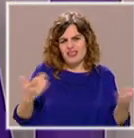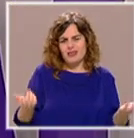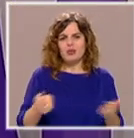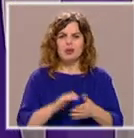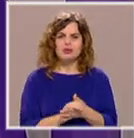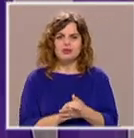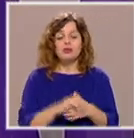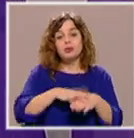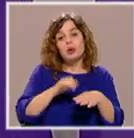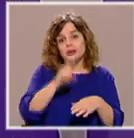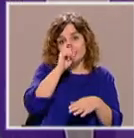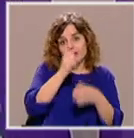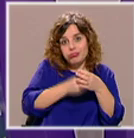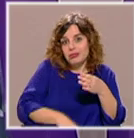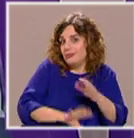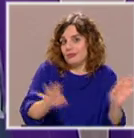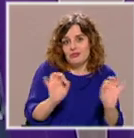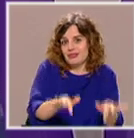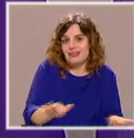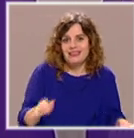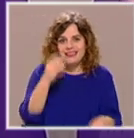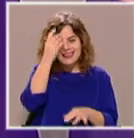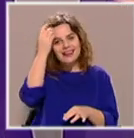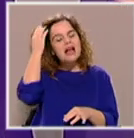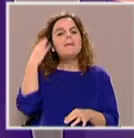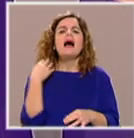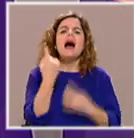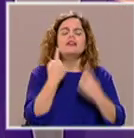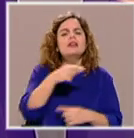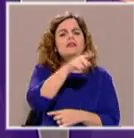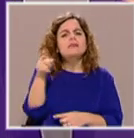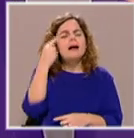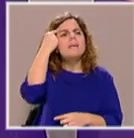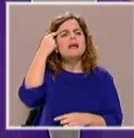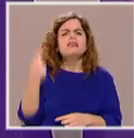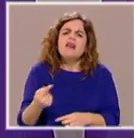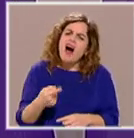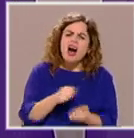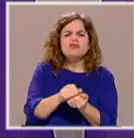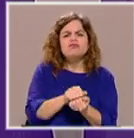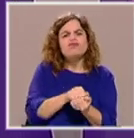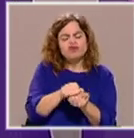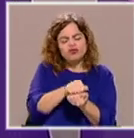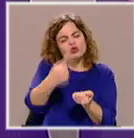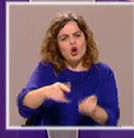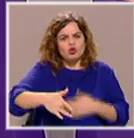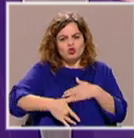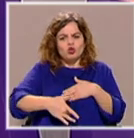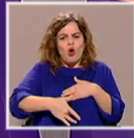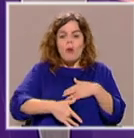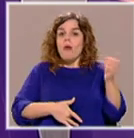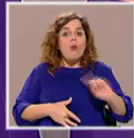fezes. E como eu estava a dizer, a digestão não ocorre apenas... A ideia que muitas vezes vocês têm é que a digestão só ocorre no estômago. E não é bem